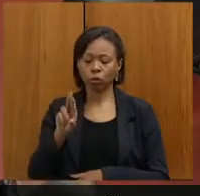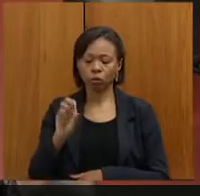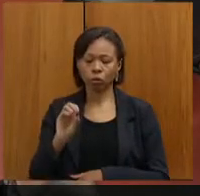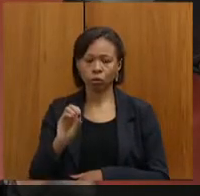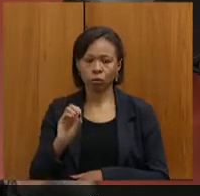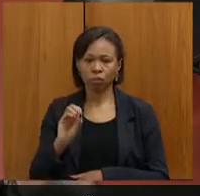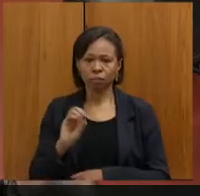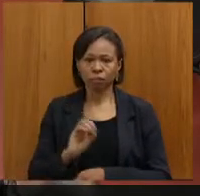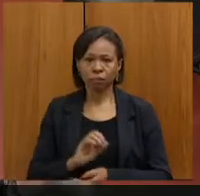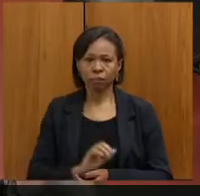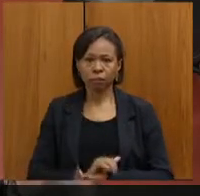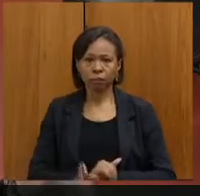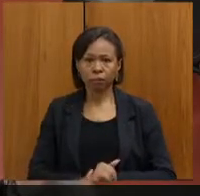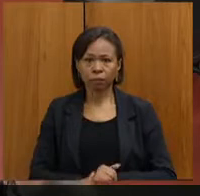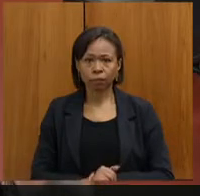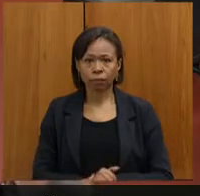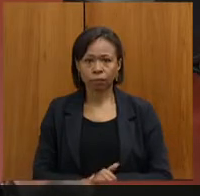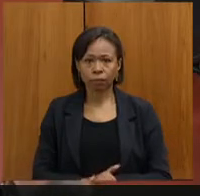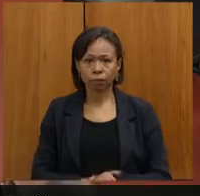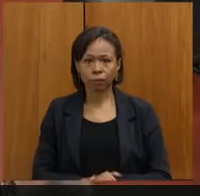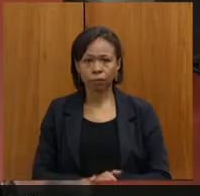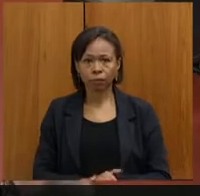E aí